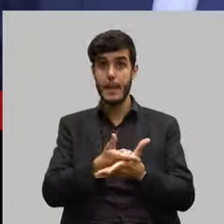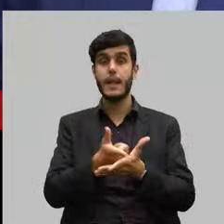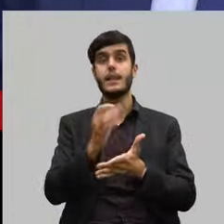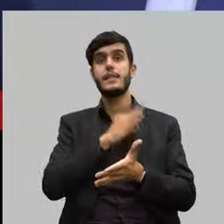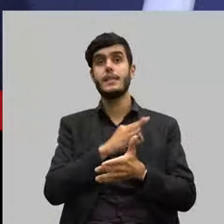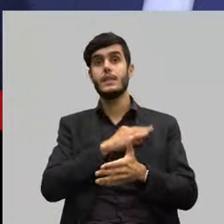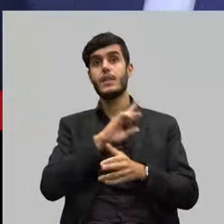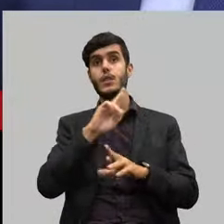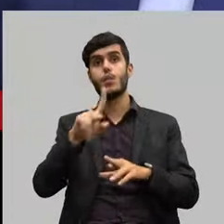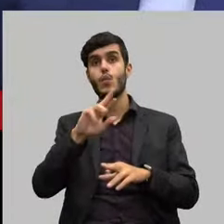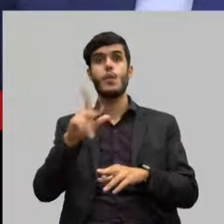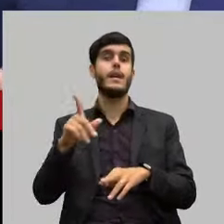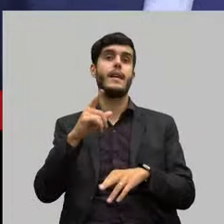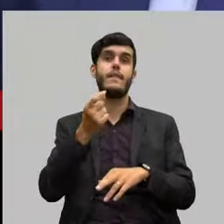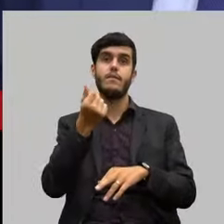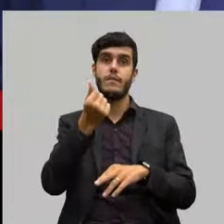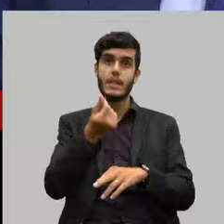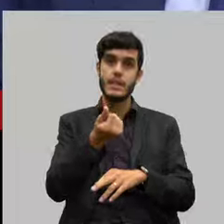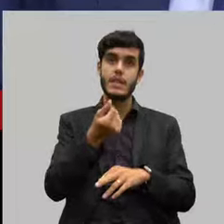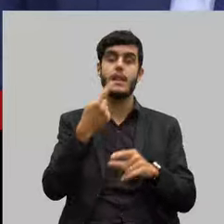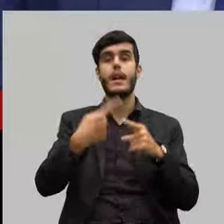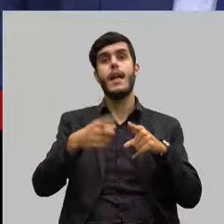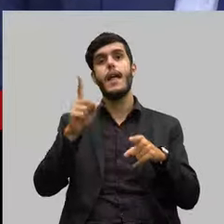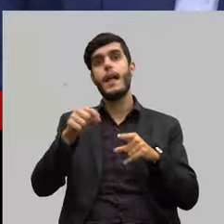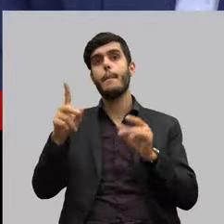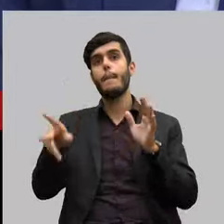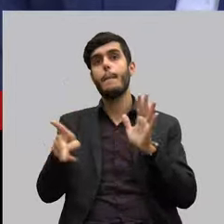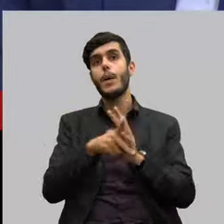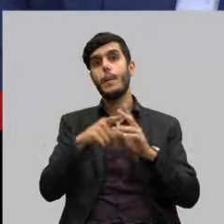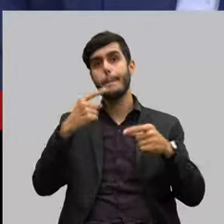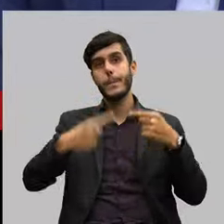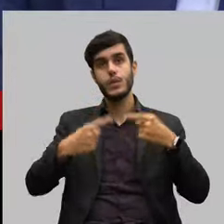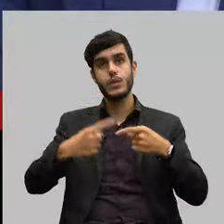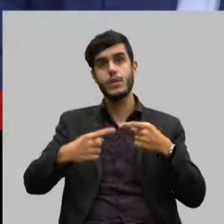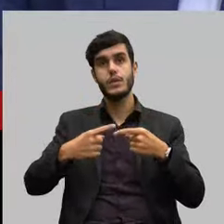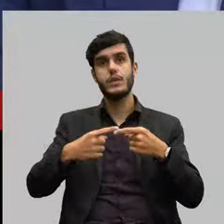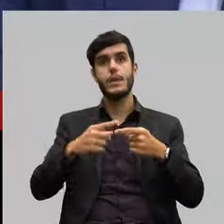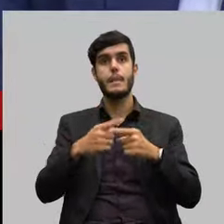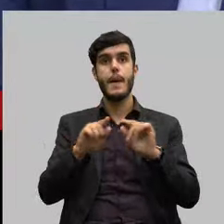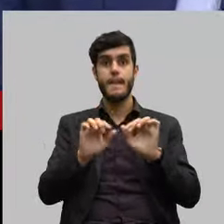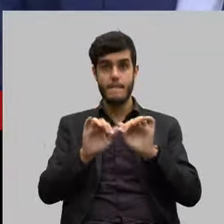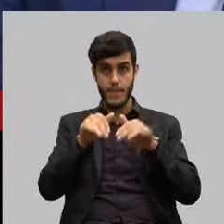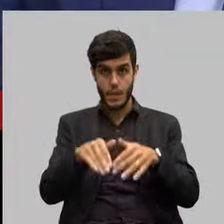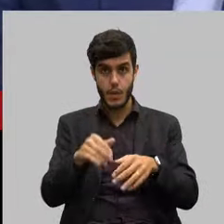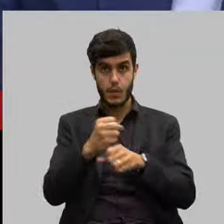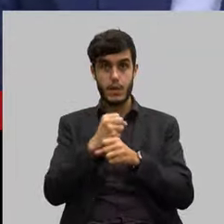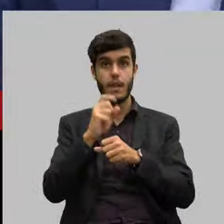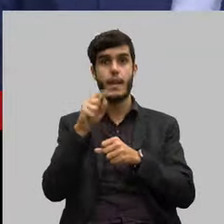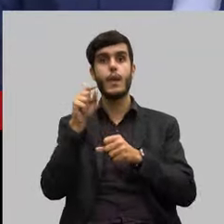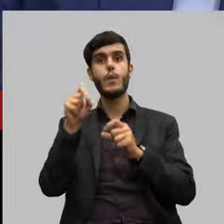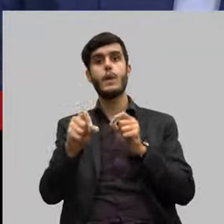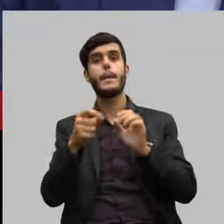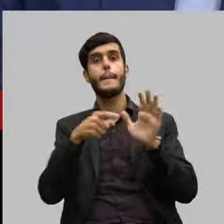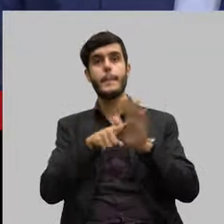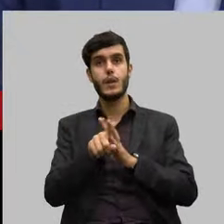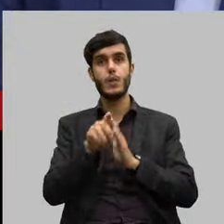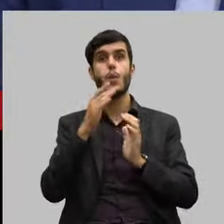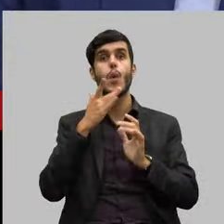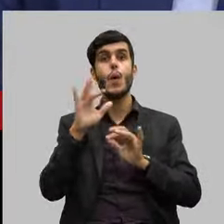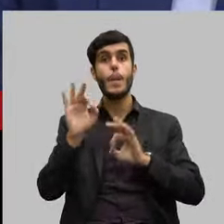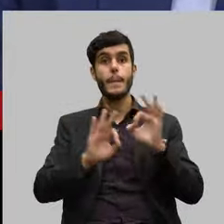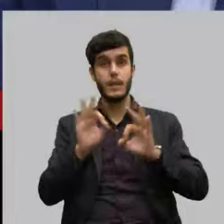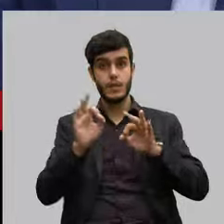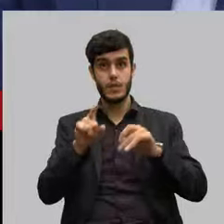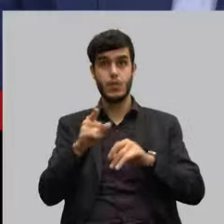é financeira porque chegar no final do ano vocês vão correr para gastar o dinheiro mas essa não é a pergunta a pergunta é Qual que é o planejamento que o